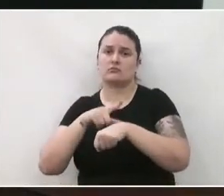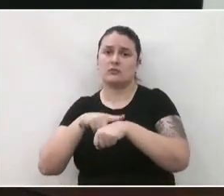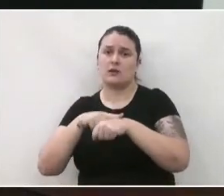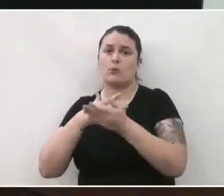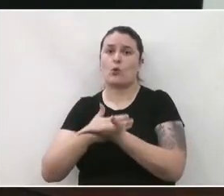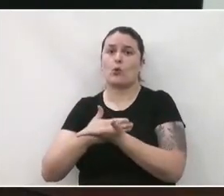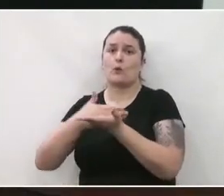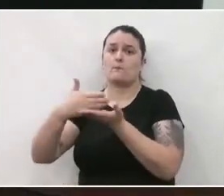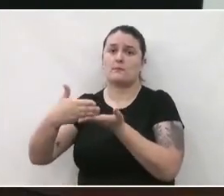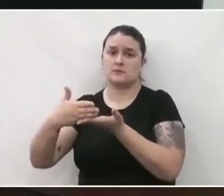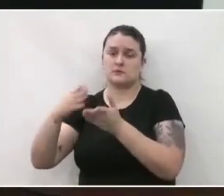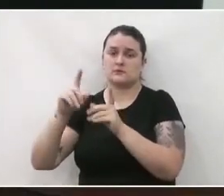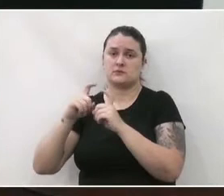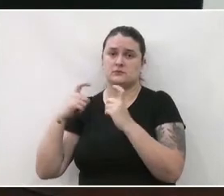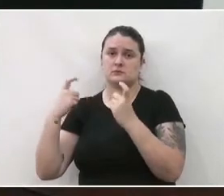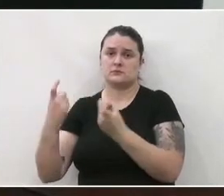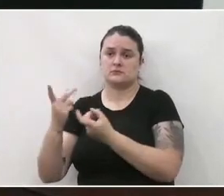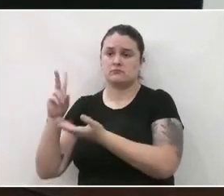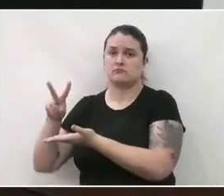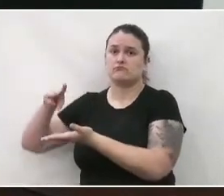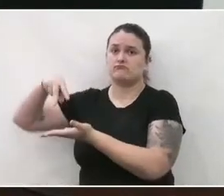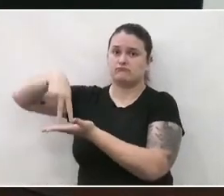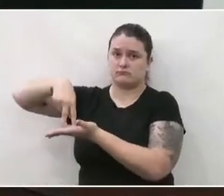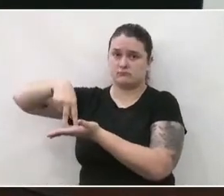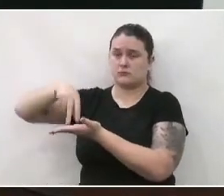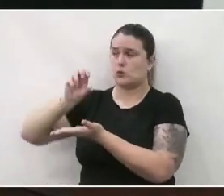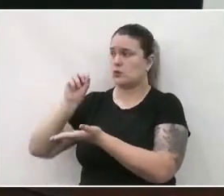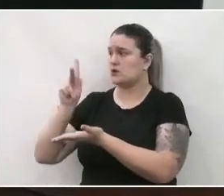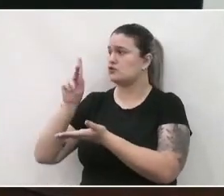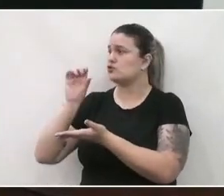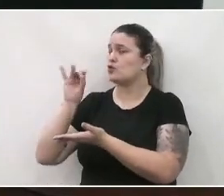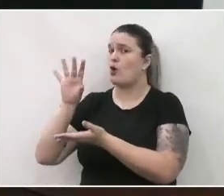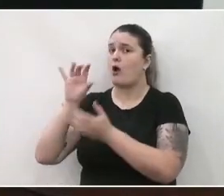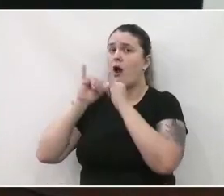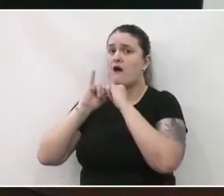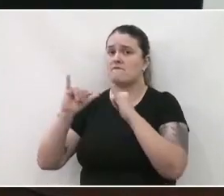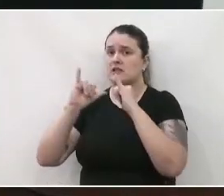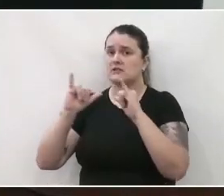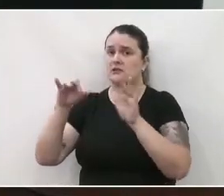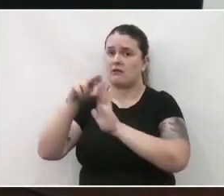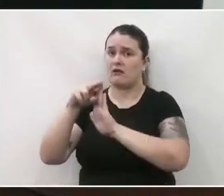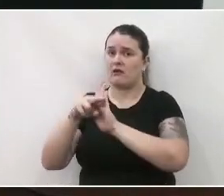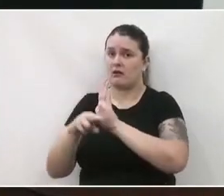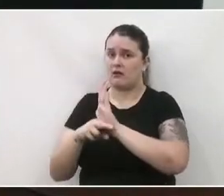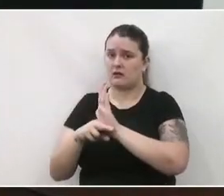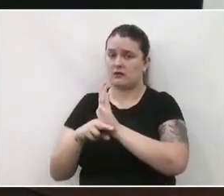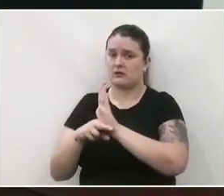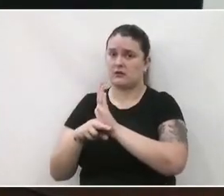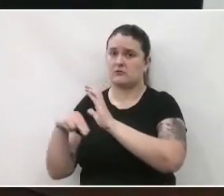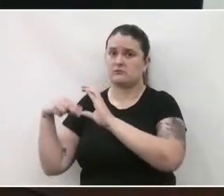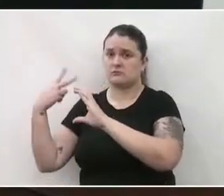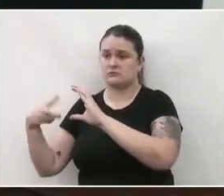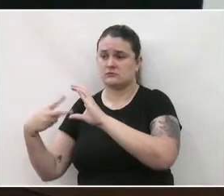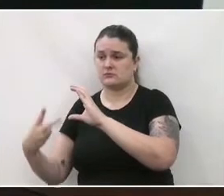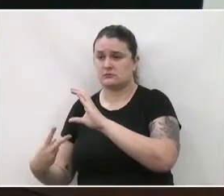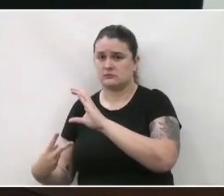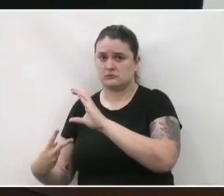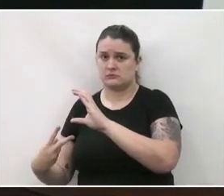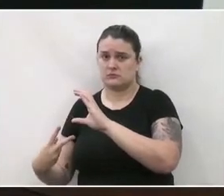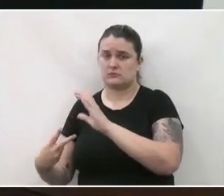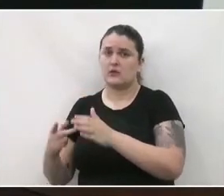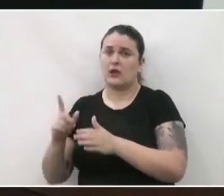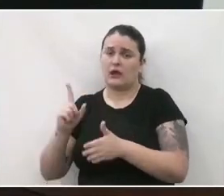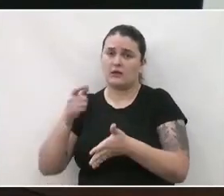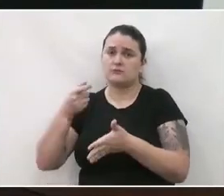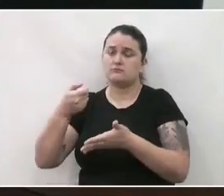disponível durante o uso da tribuna, tá ok? Só para a gente seguir o nosso regimento, o qual é